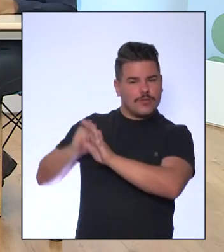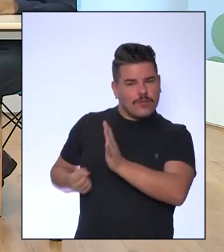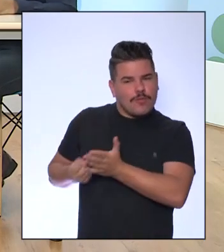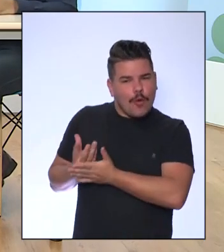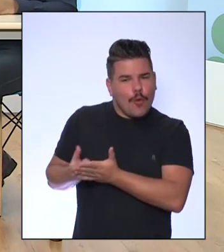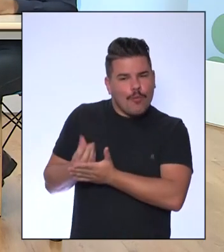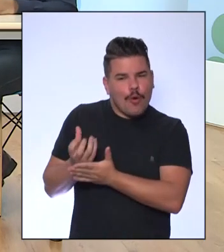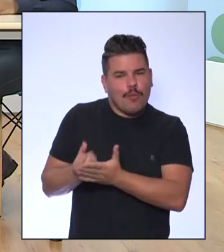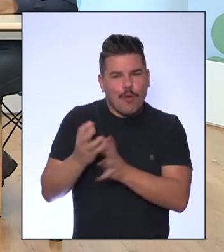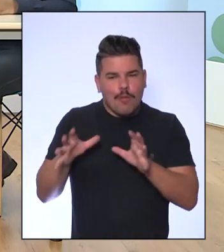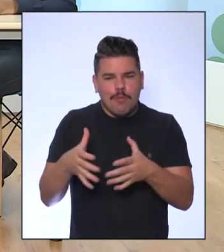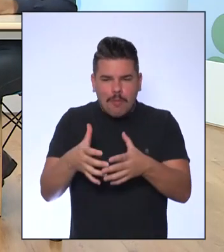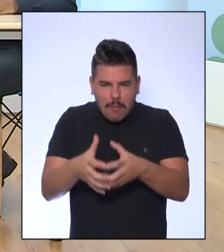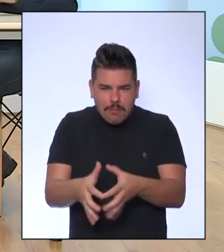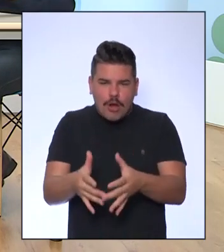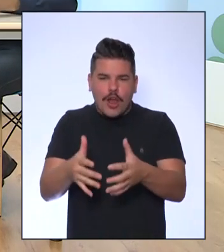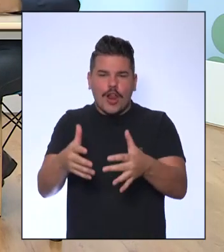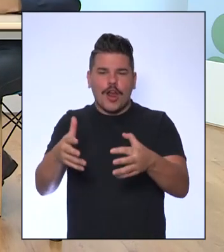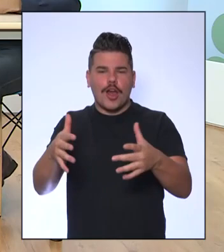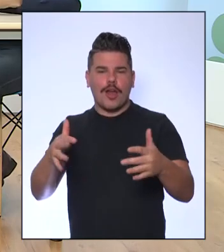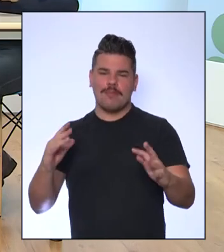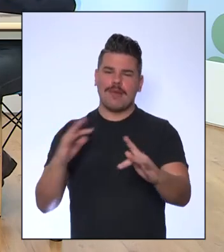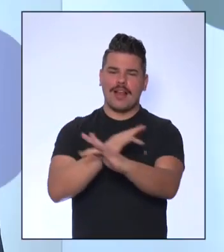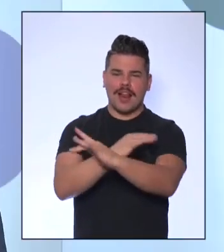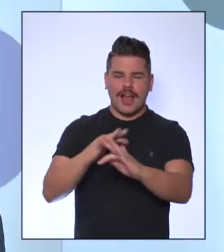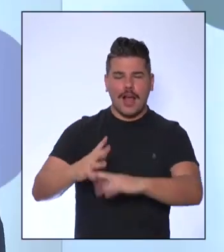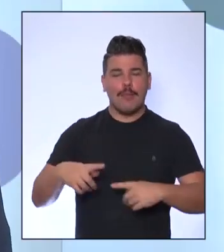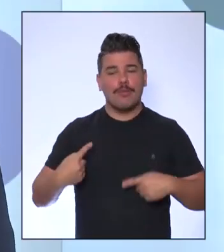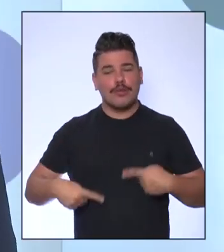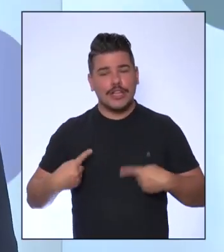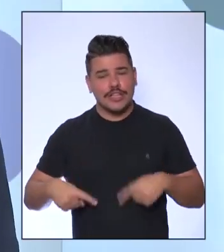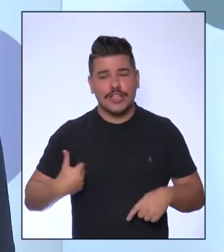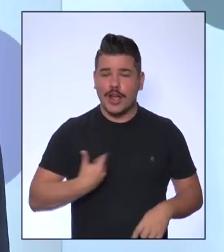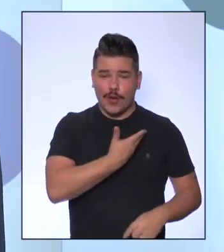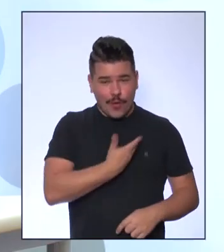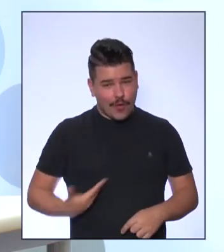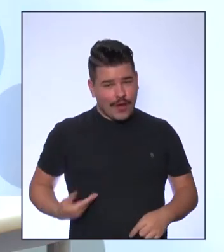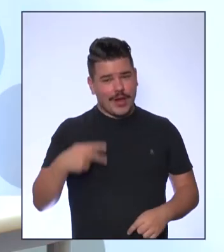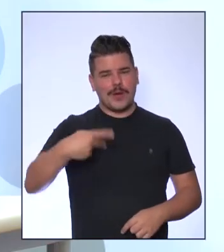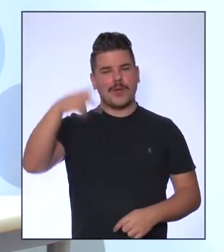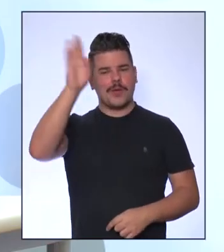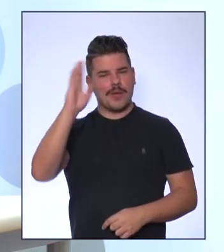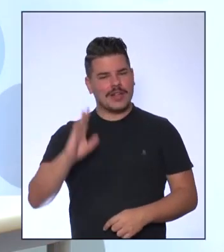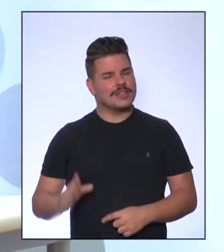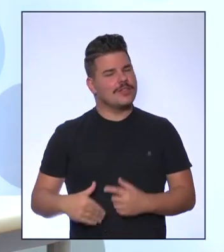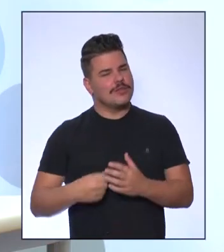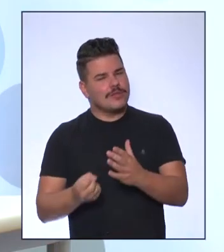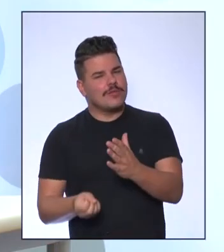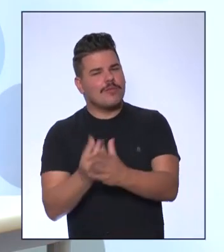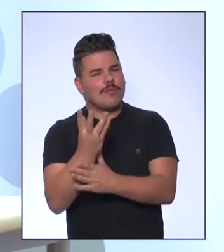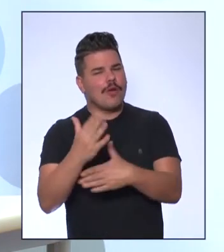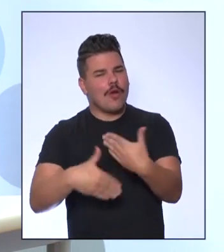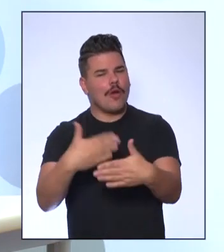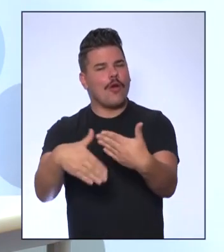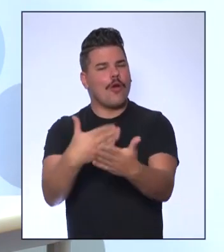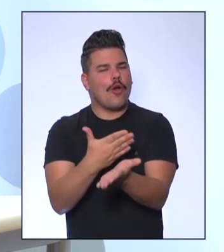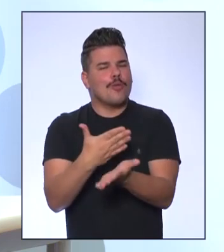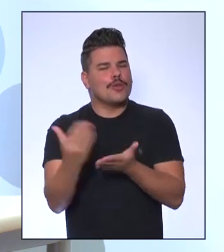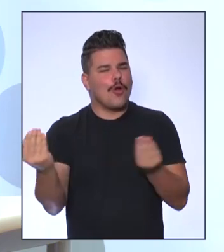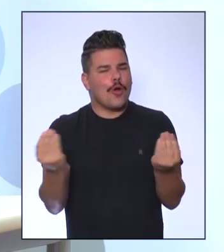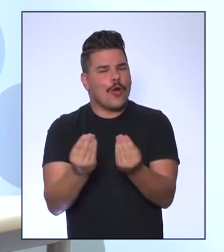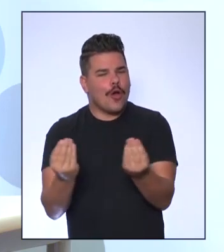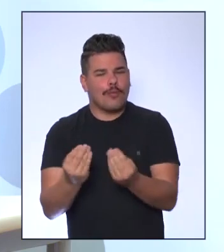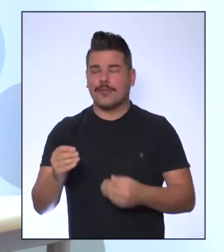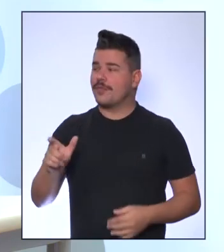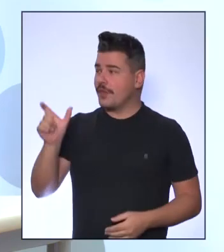a origem da política e do governo brasileiro. Sim. Teve uma pessoa aqui no chat, professor Carlos,